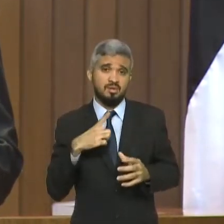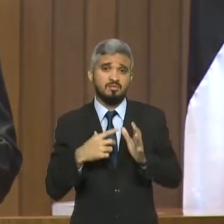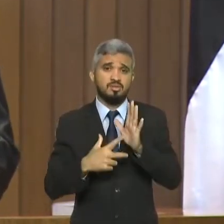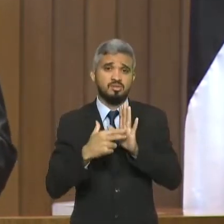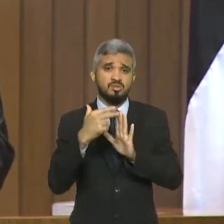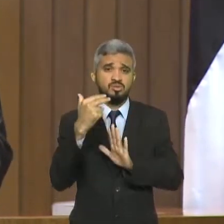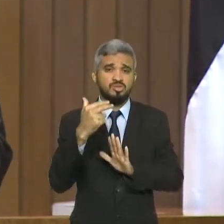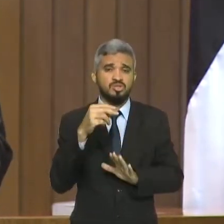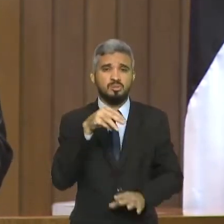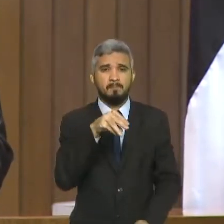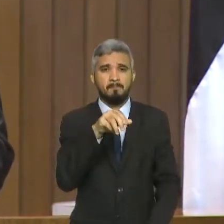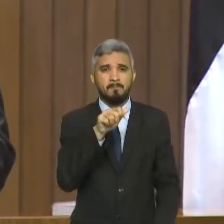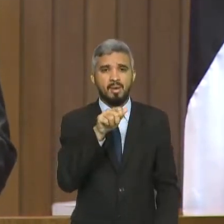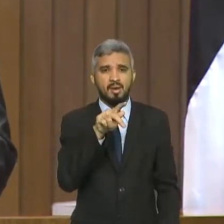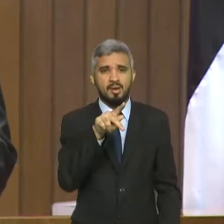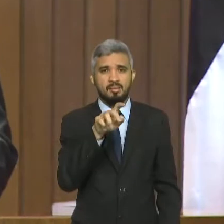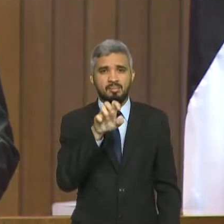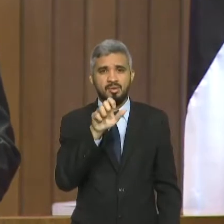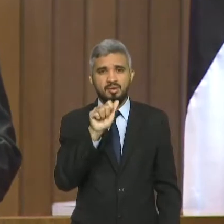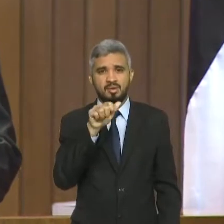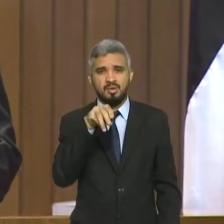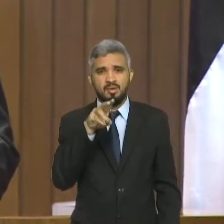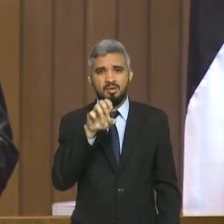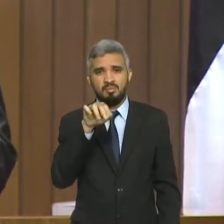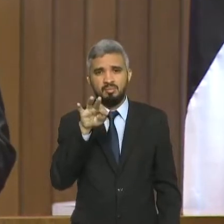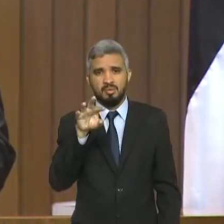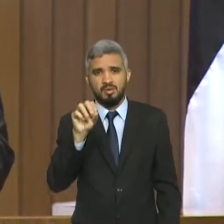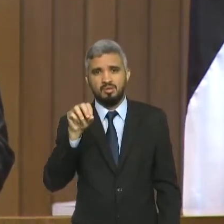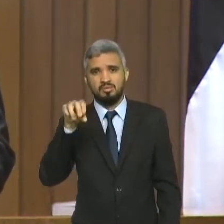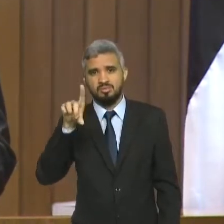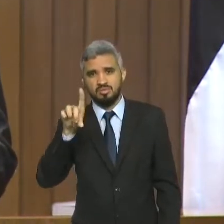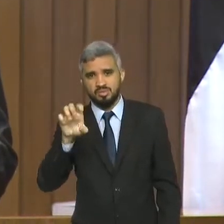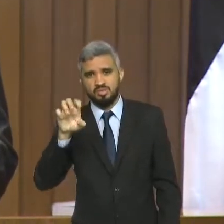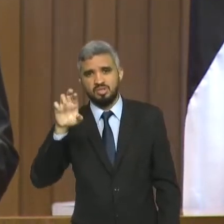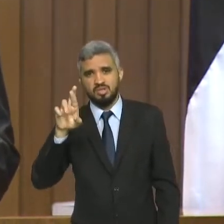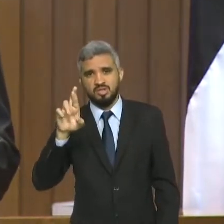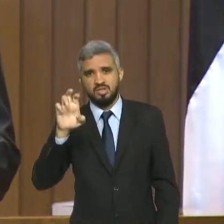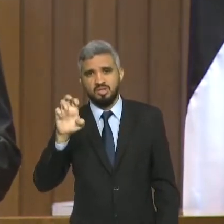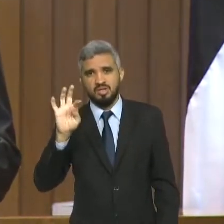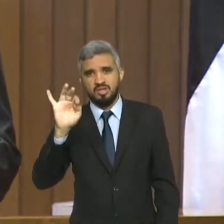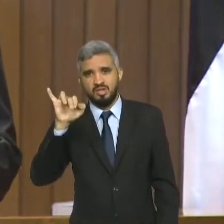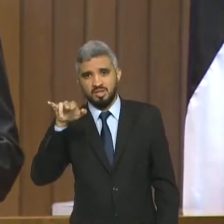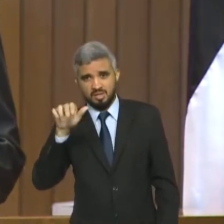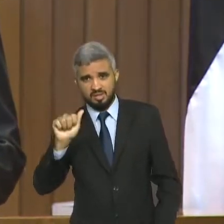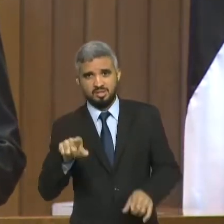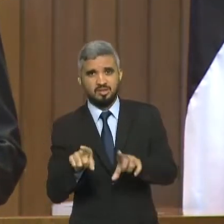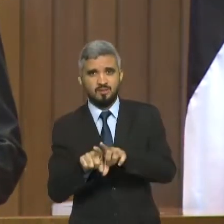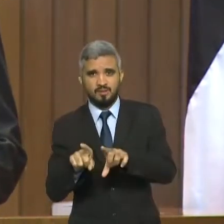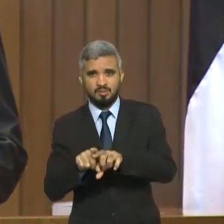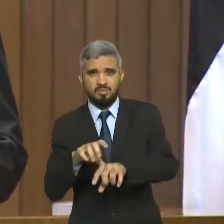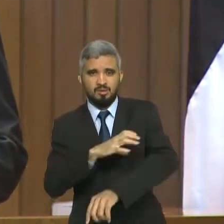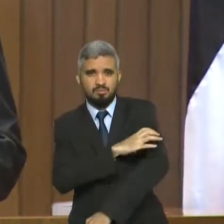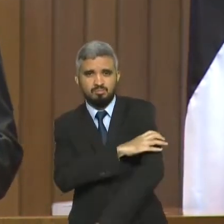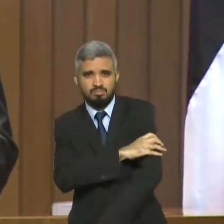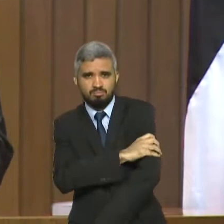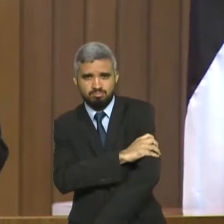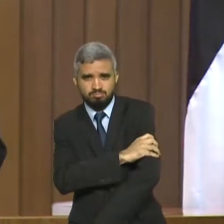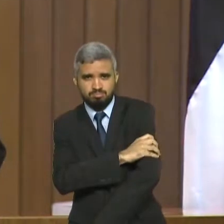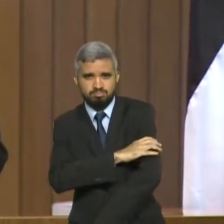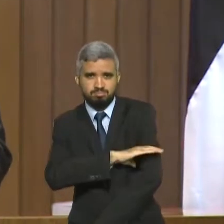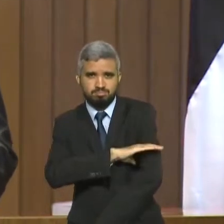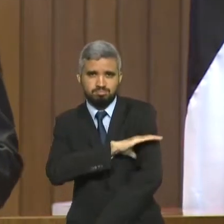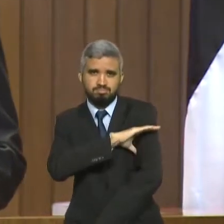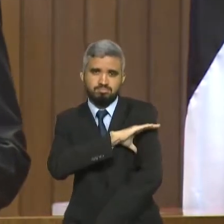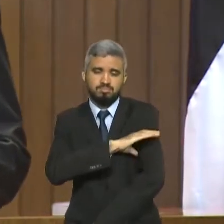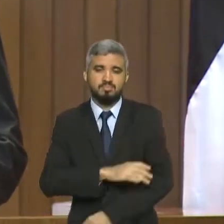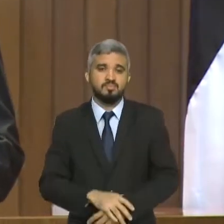quase 700 mapeamentos de retina, diversos serviços como aferimento de pressão, mas em especial as